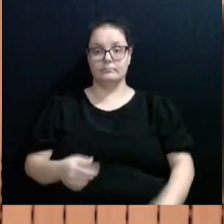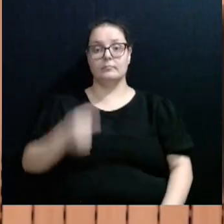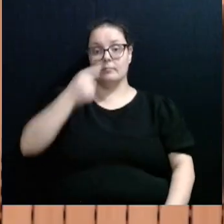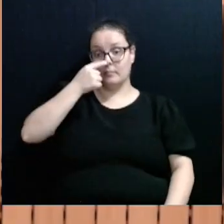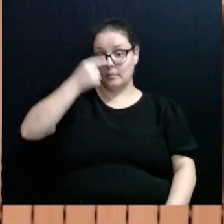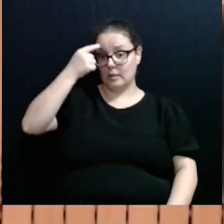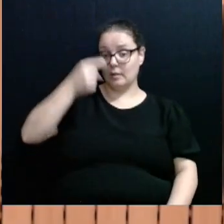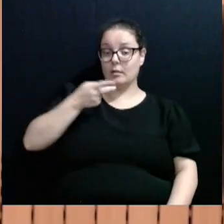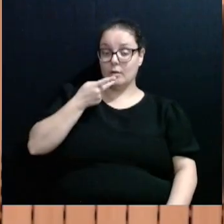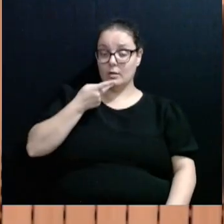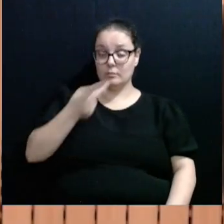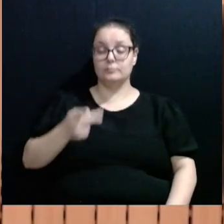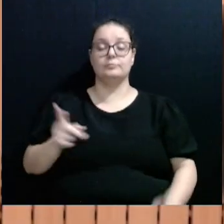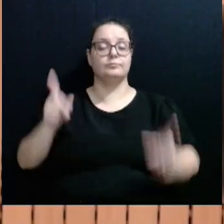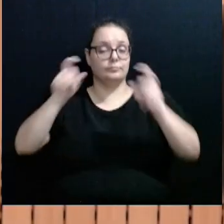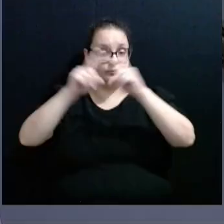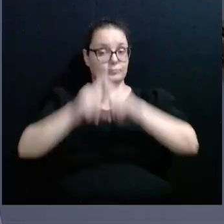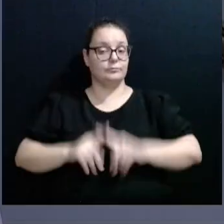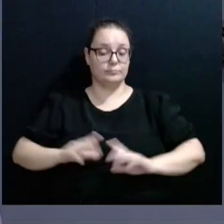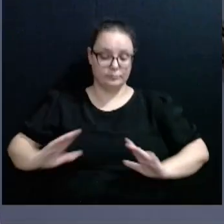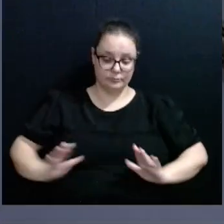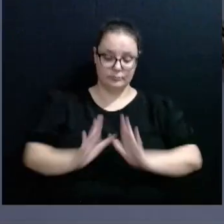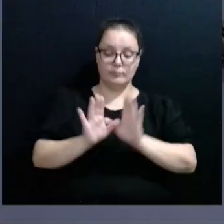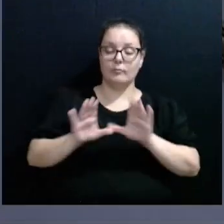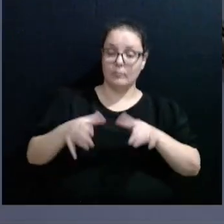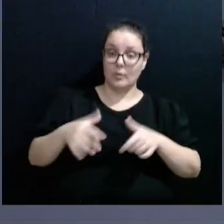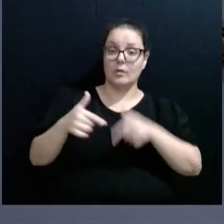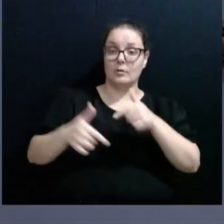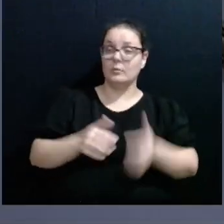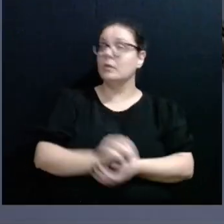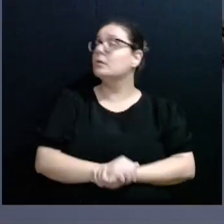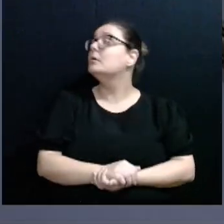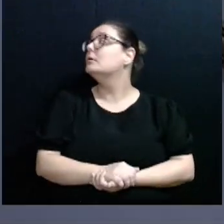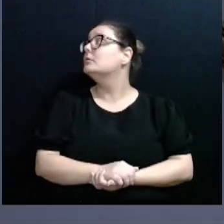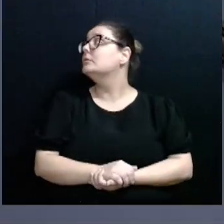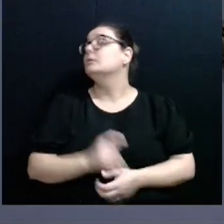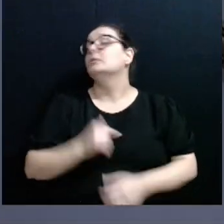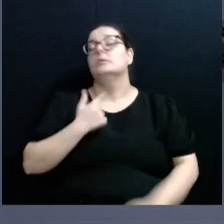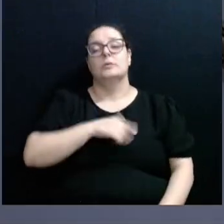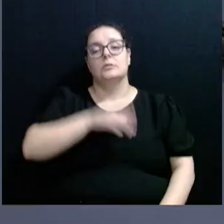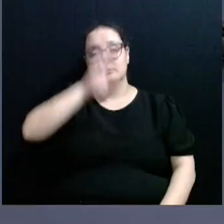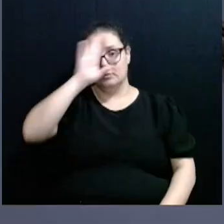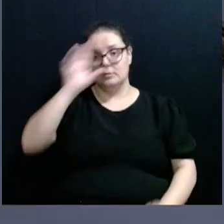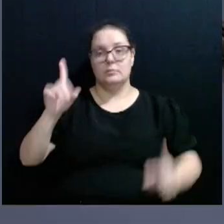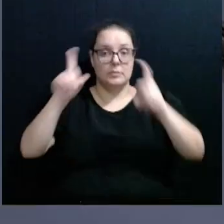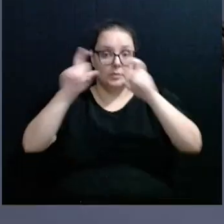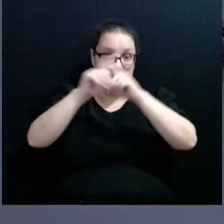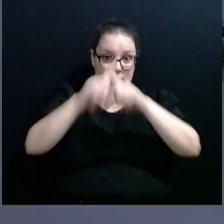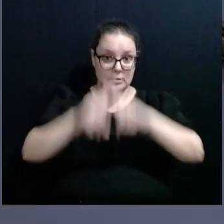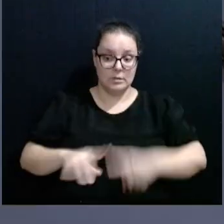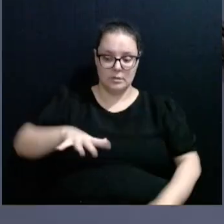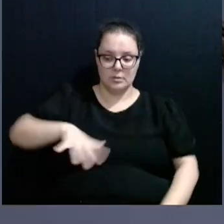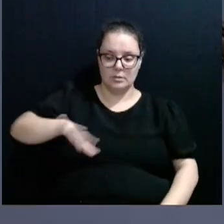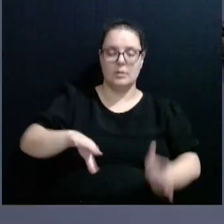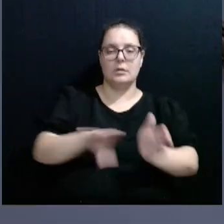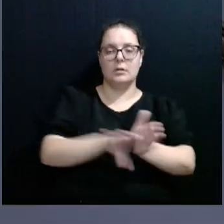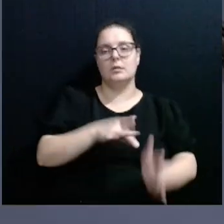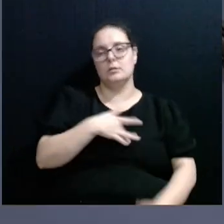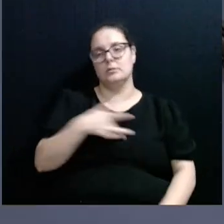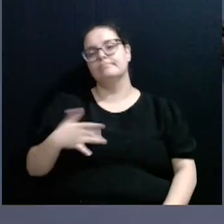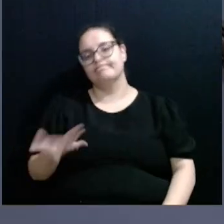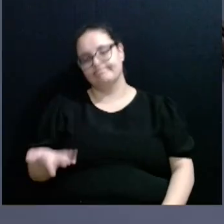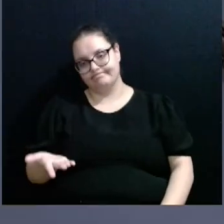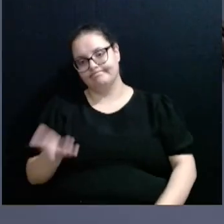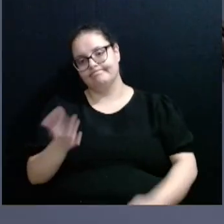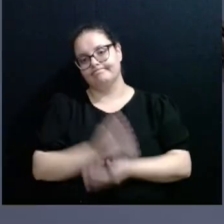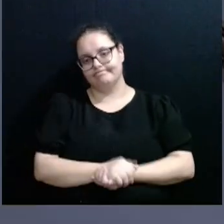os desafios enfrentados pelo grupo de trabalho. Nosso principal desafio é chegar na área da saúde hoje, porque